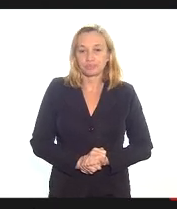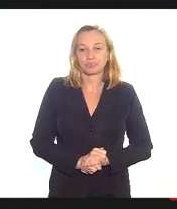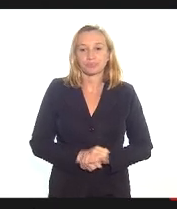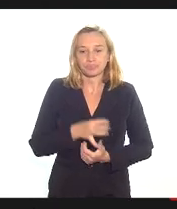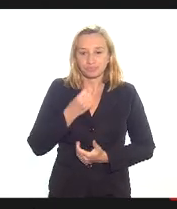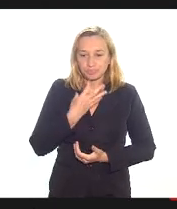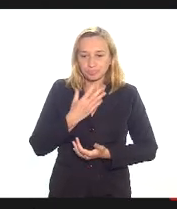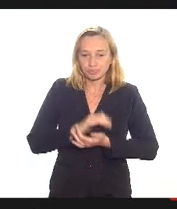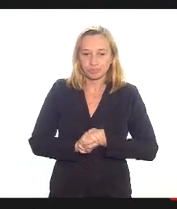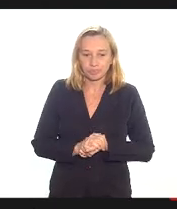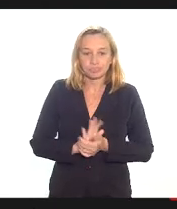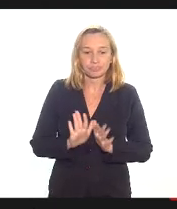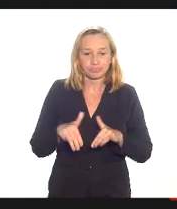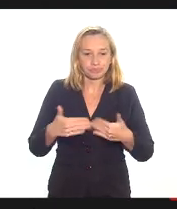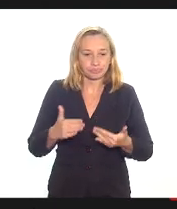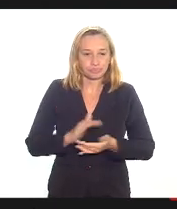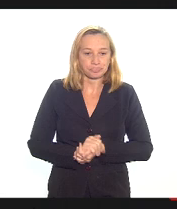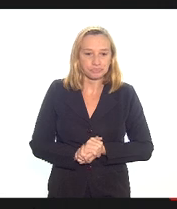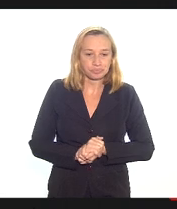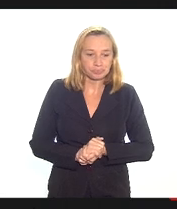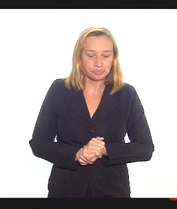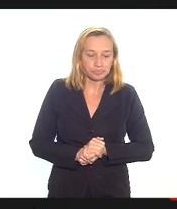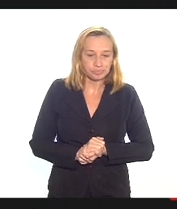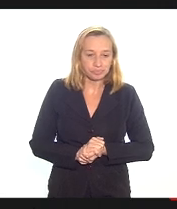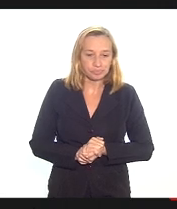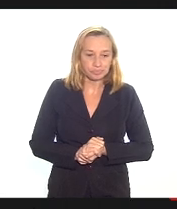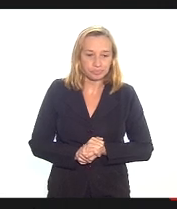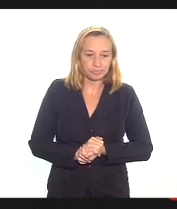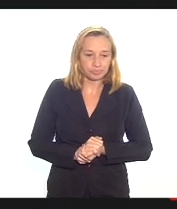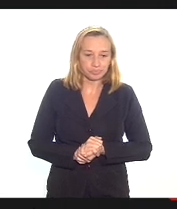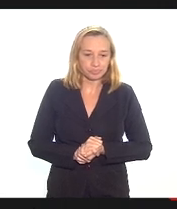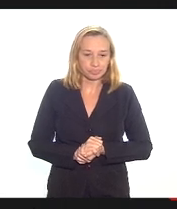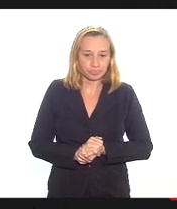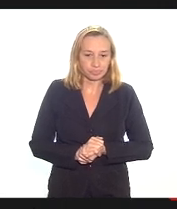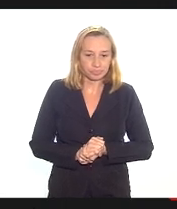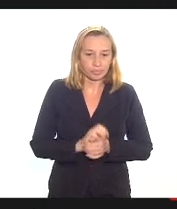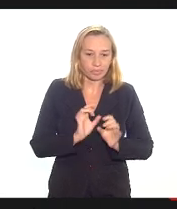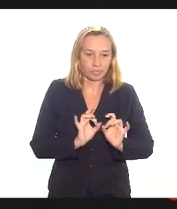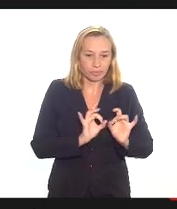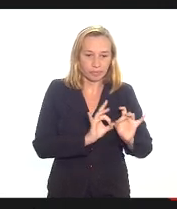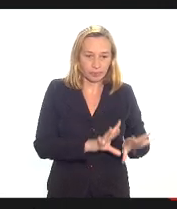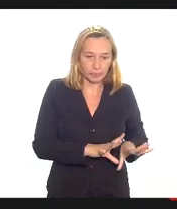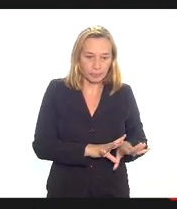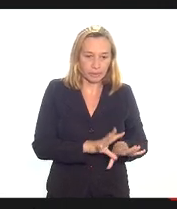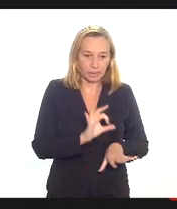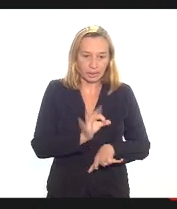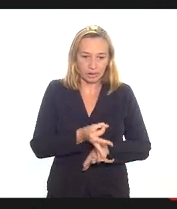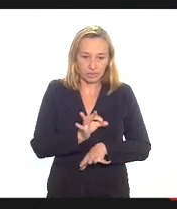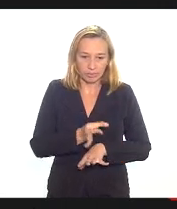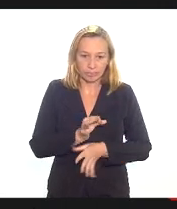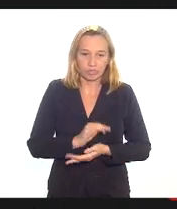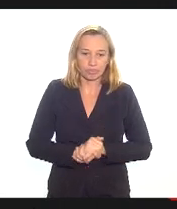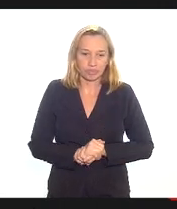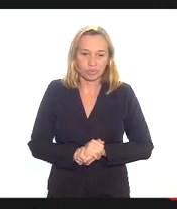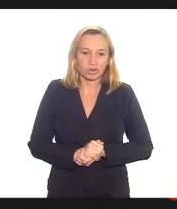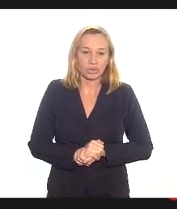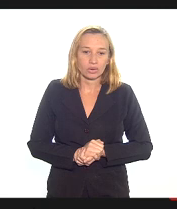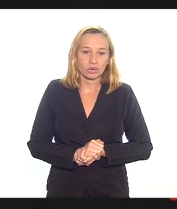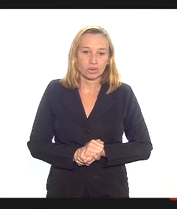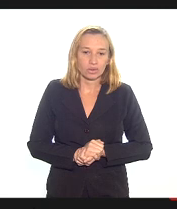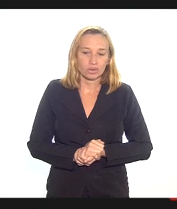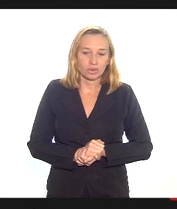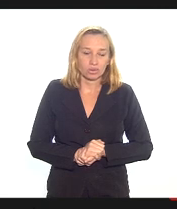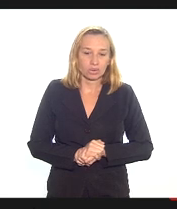bom. Então, quando eu tenho um provisionamento de abandono, tá certo? Eu tenho o seguinte, olha,